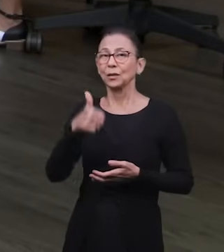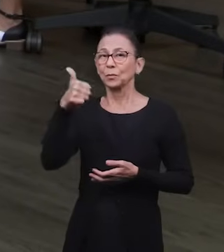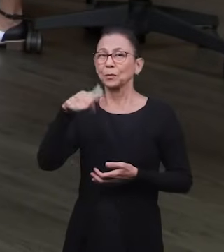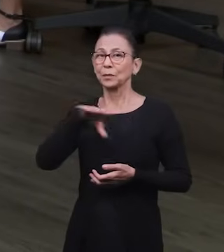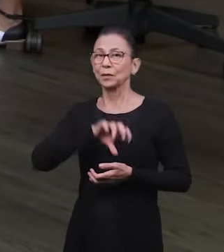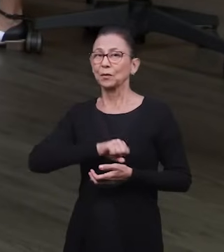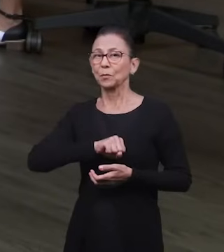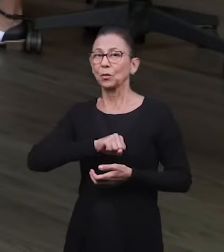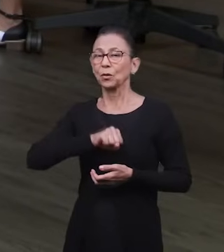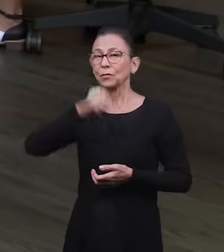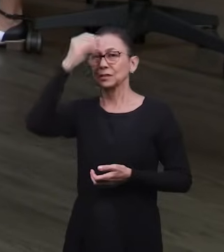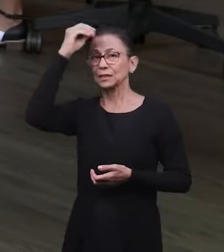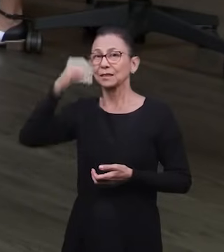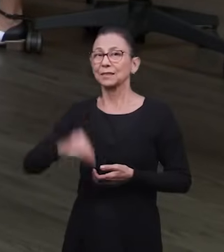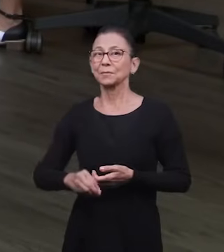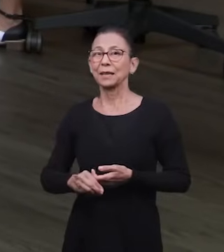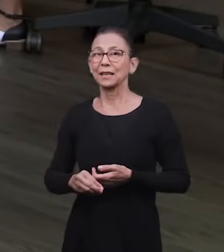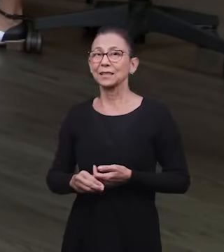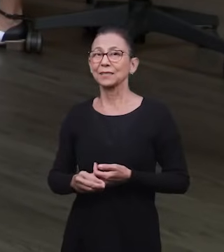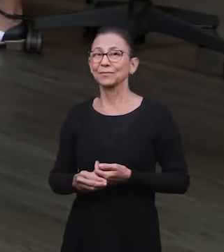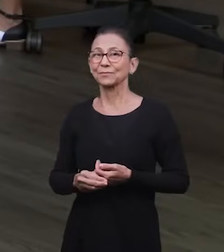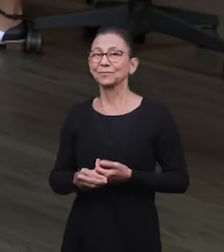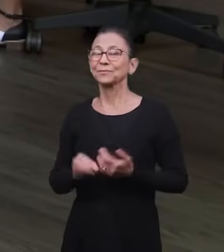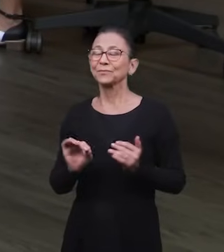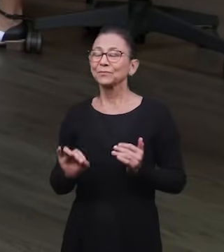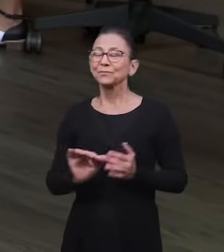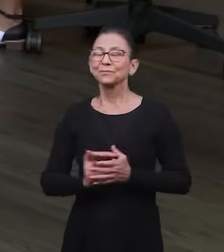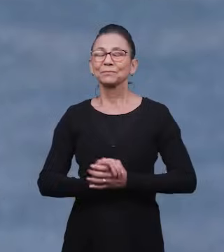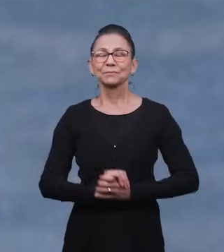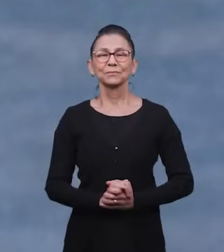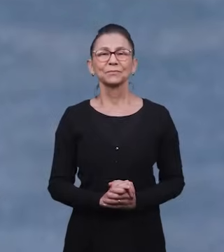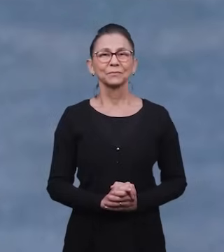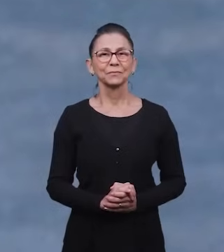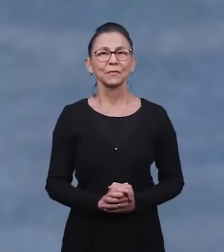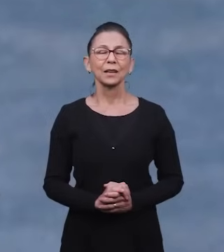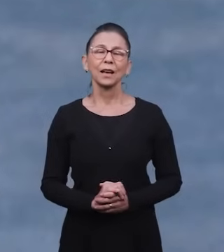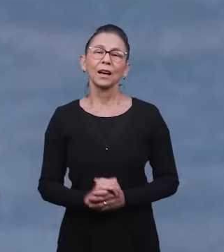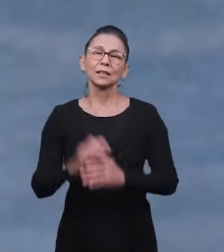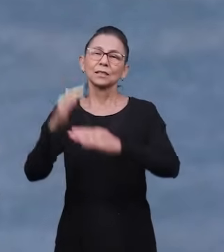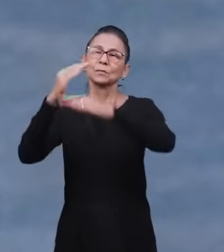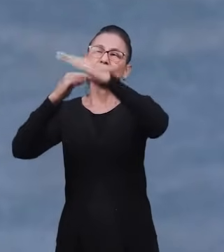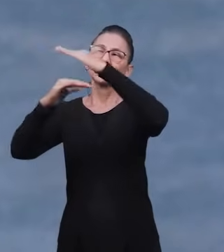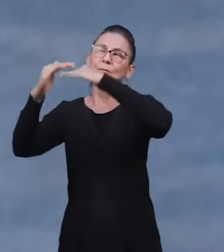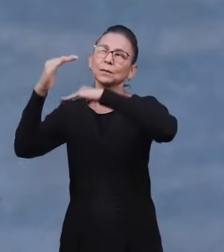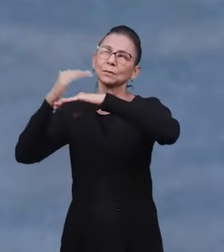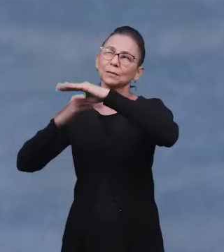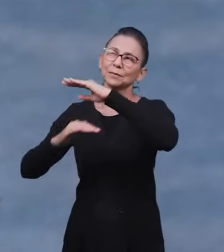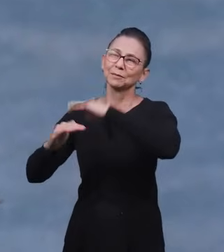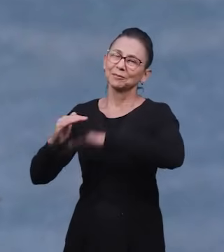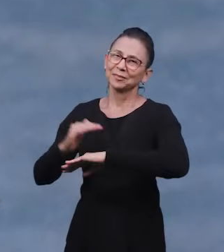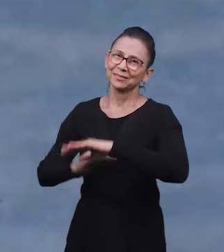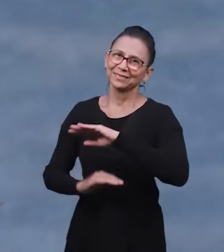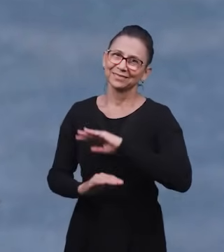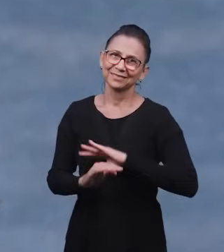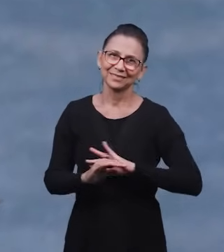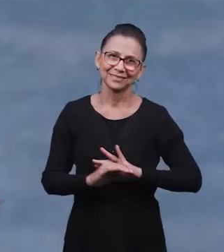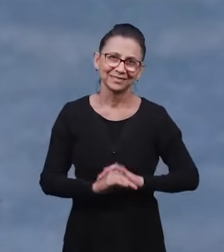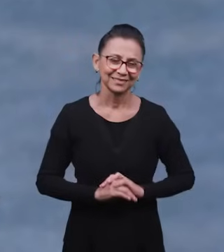acontece, e as coisas vão assim, evoluindo até chegar aquele momento. Vou dizer se é ato, processo e